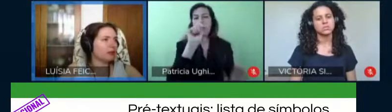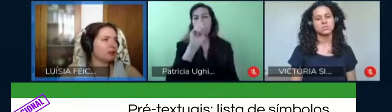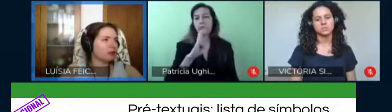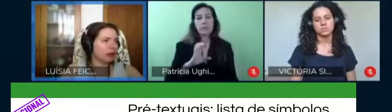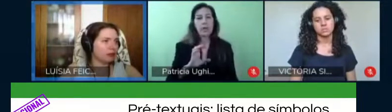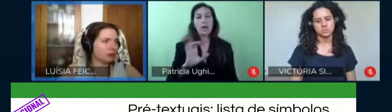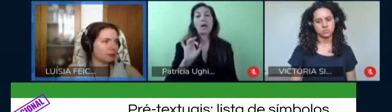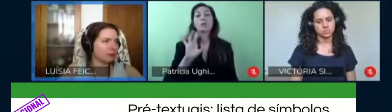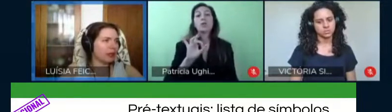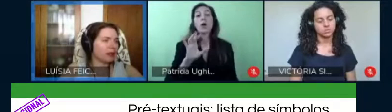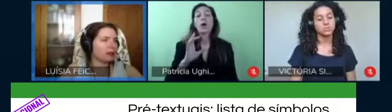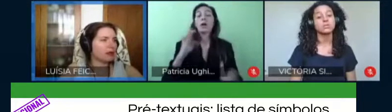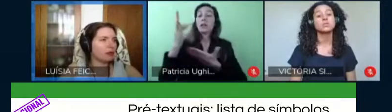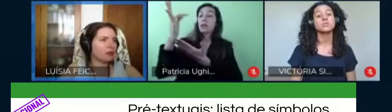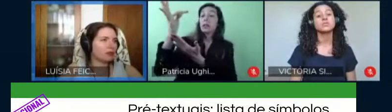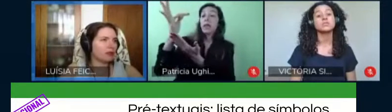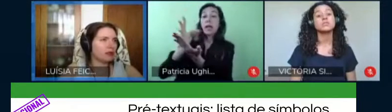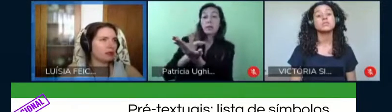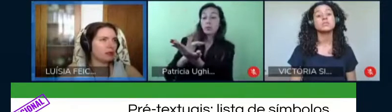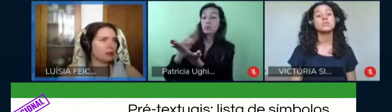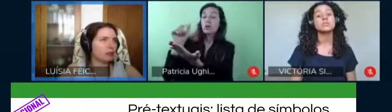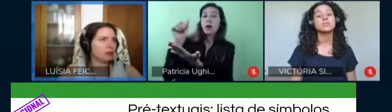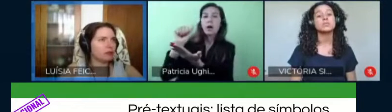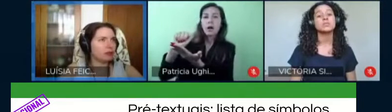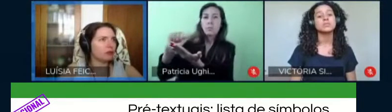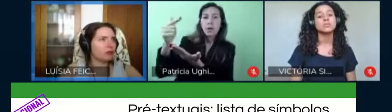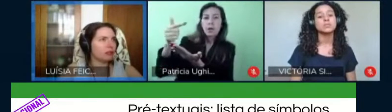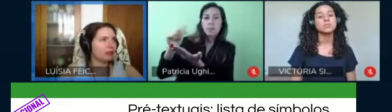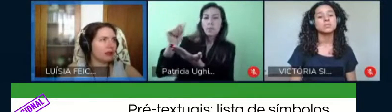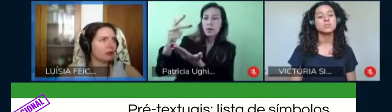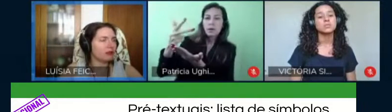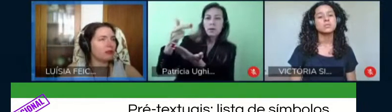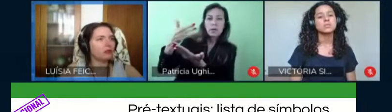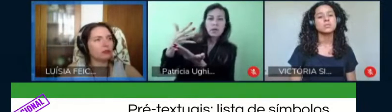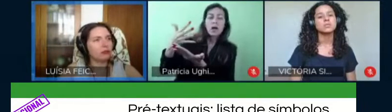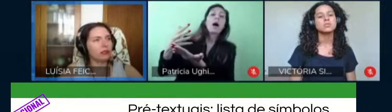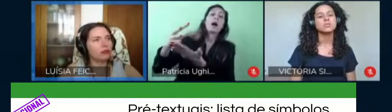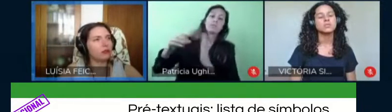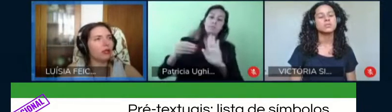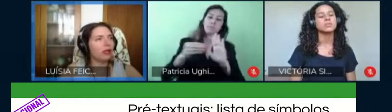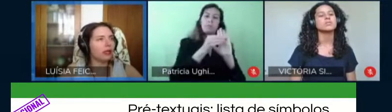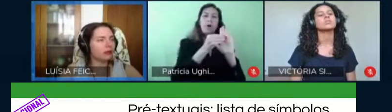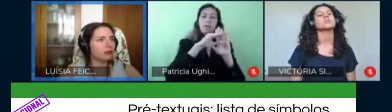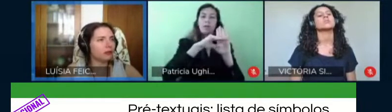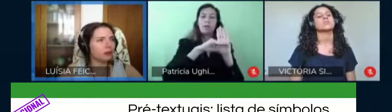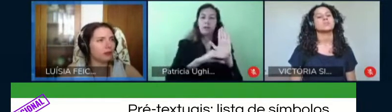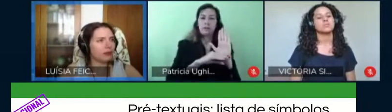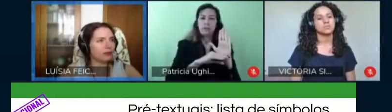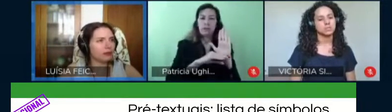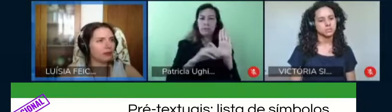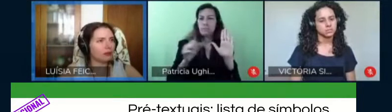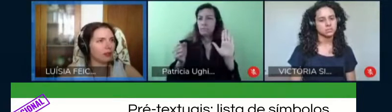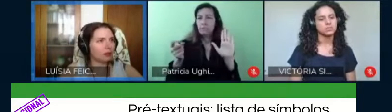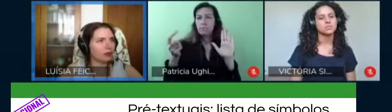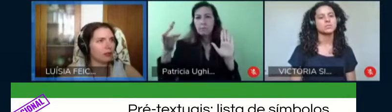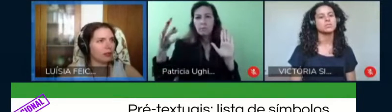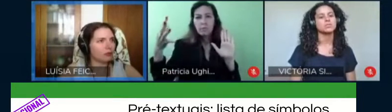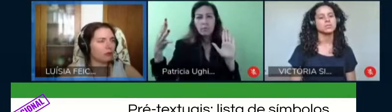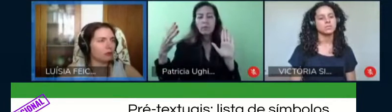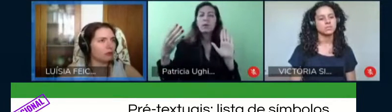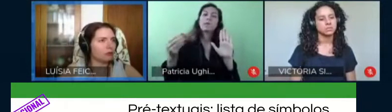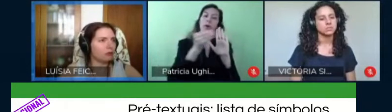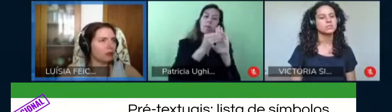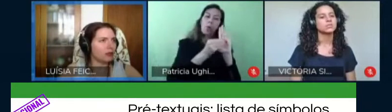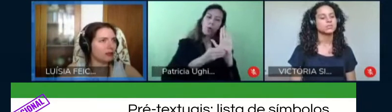de aparecimento no texto. Então, à medida que os símbolos são utilizados dentro do texto, elas vão ficando